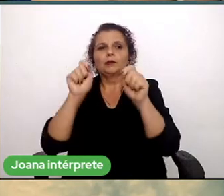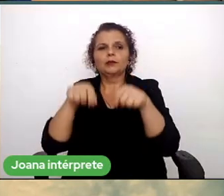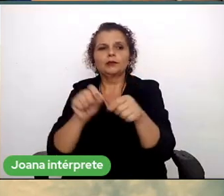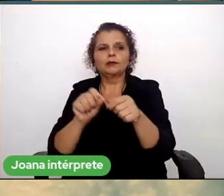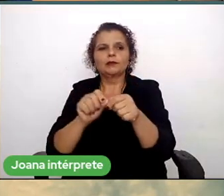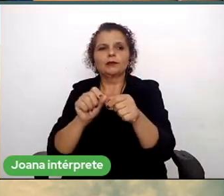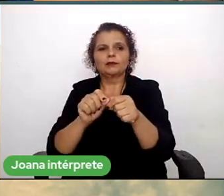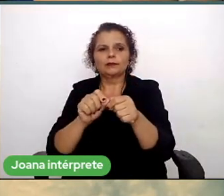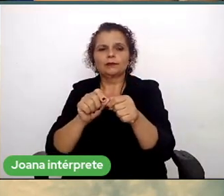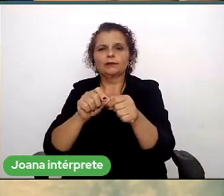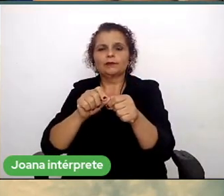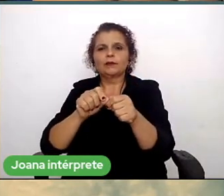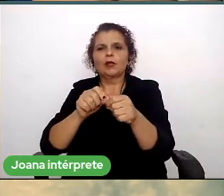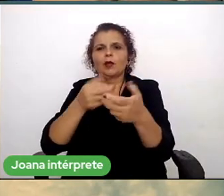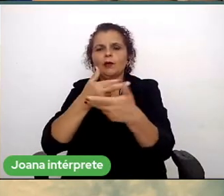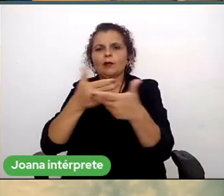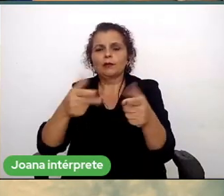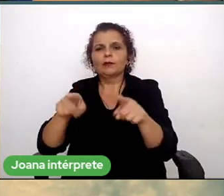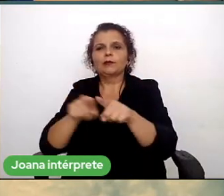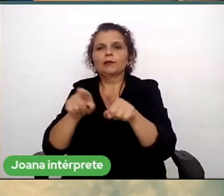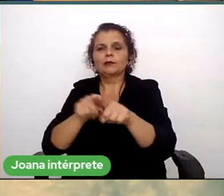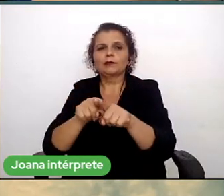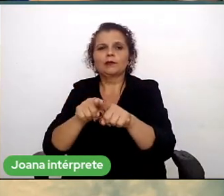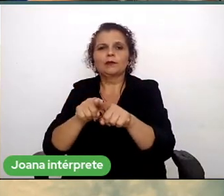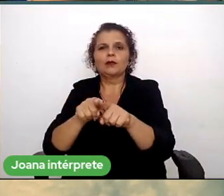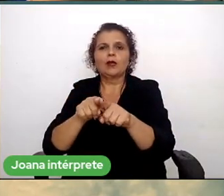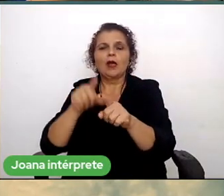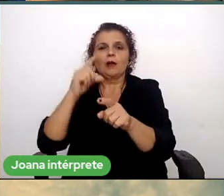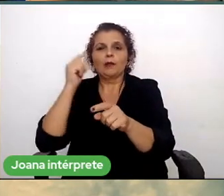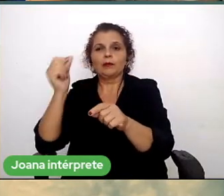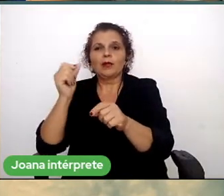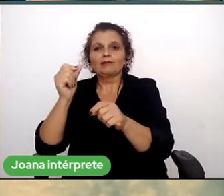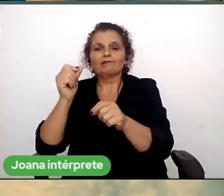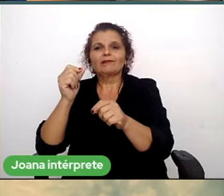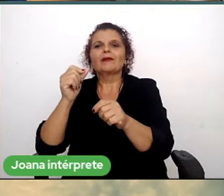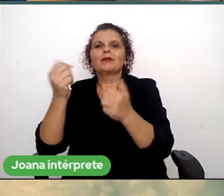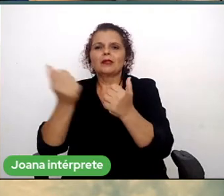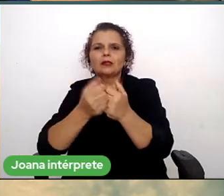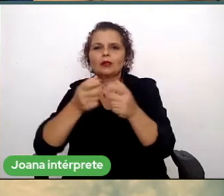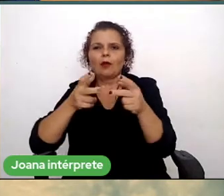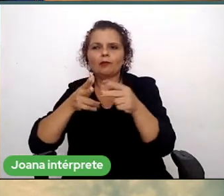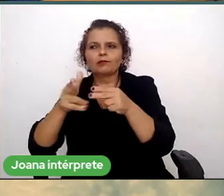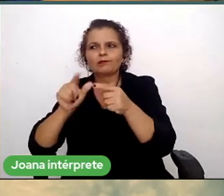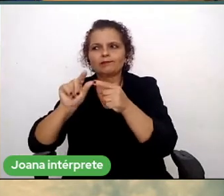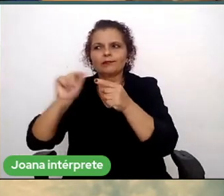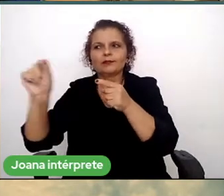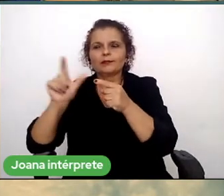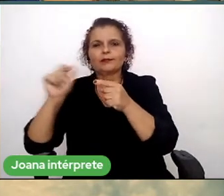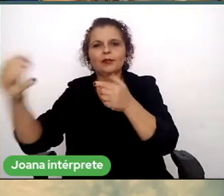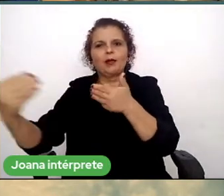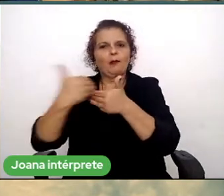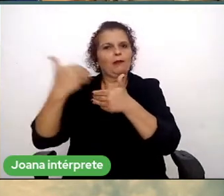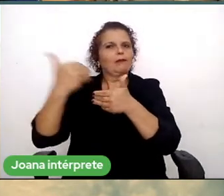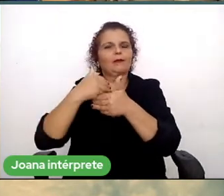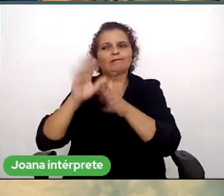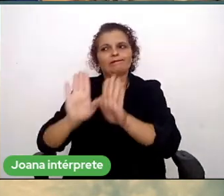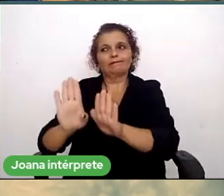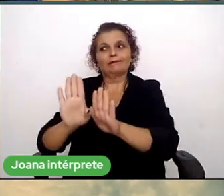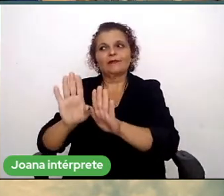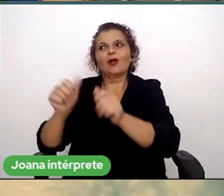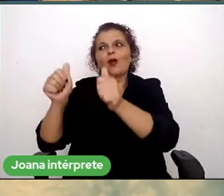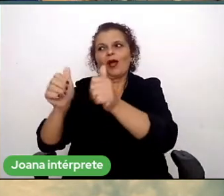várias várias coisas ali e quando a gente sai é preciso que a gente corte esse esses acessos e a gente diga